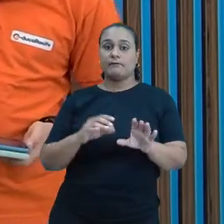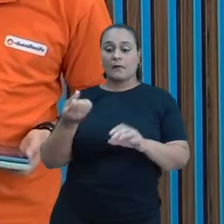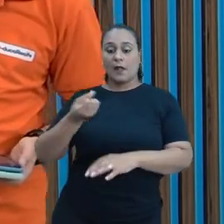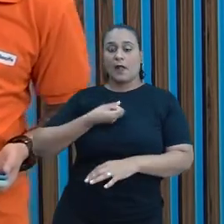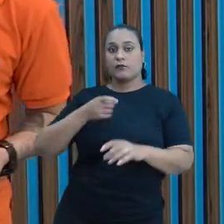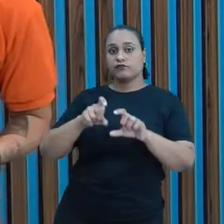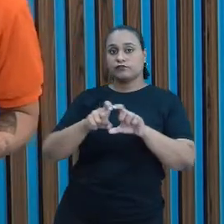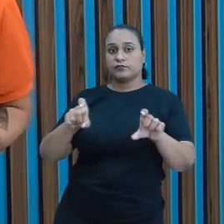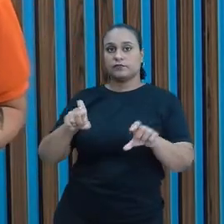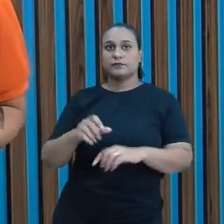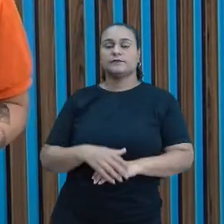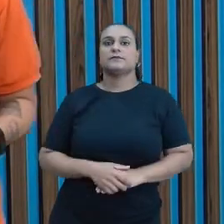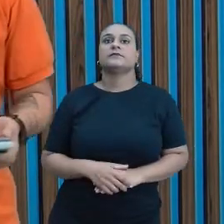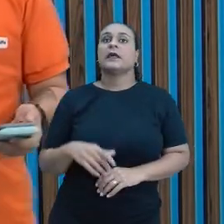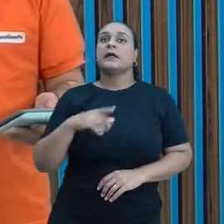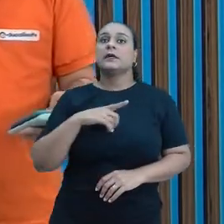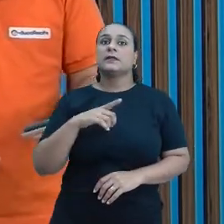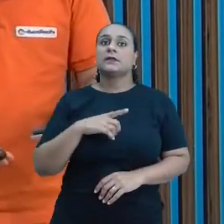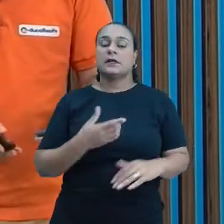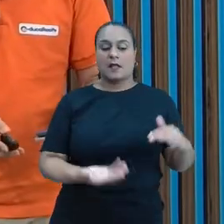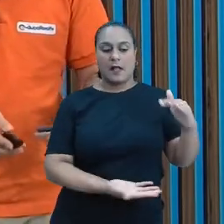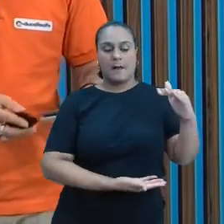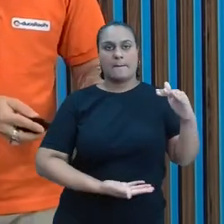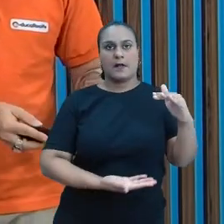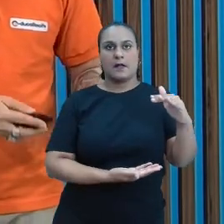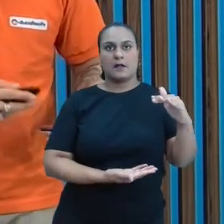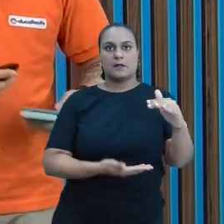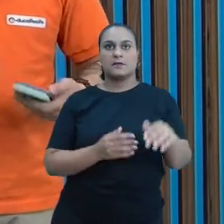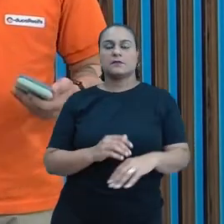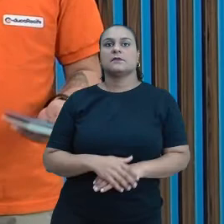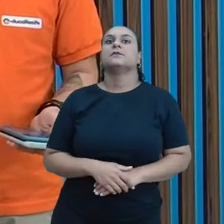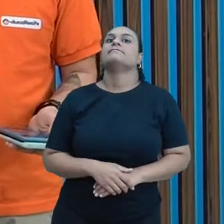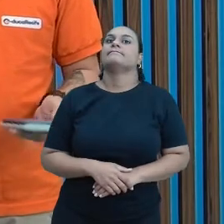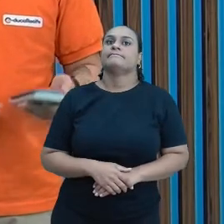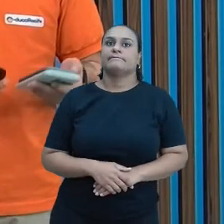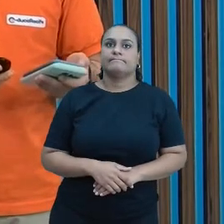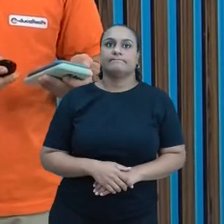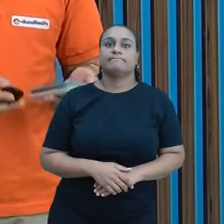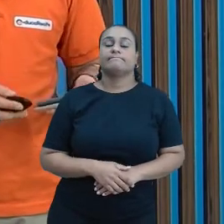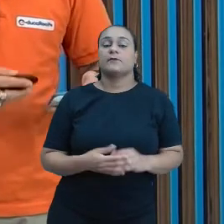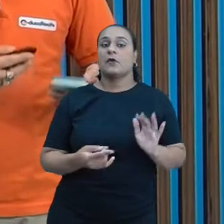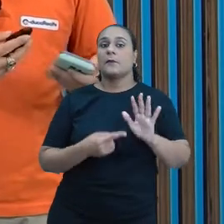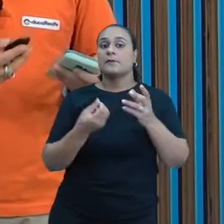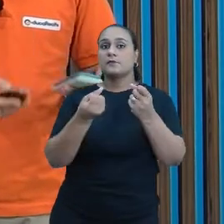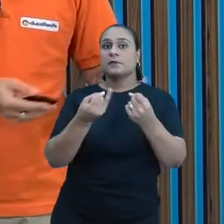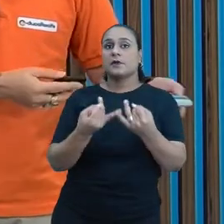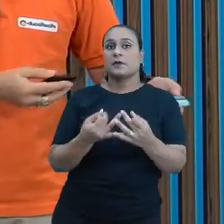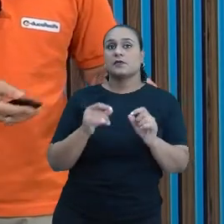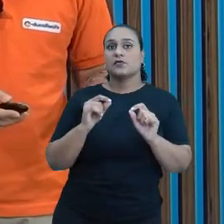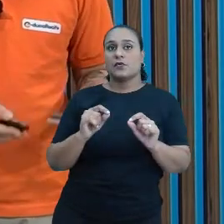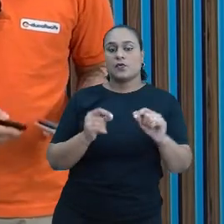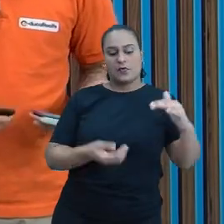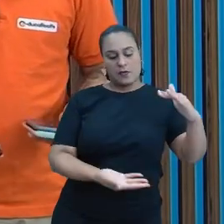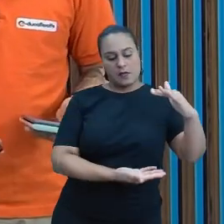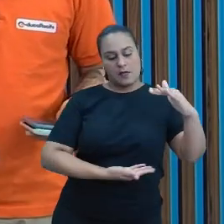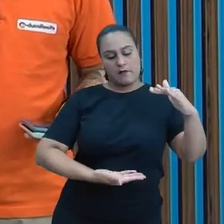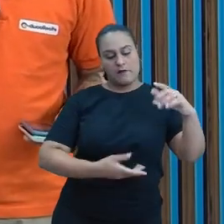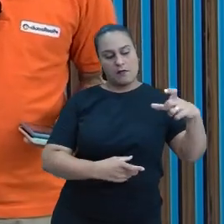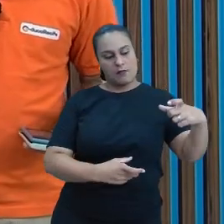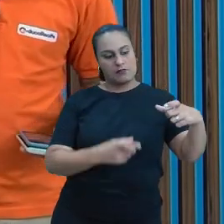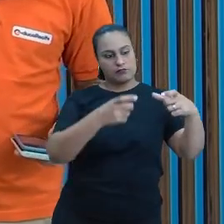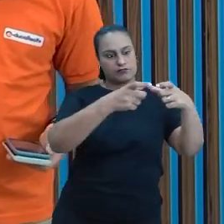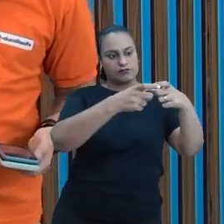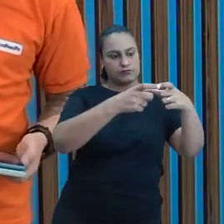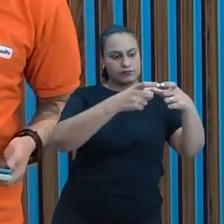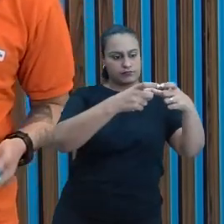Então, a gente tem, né, a base. Então, como eu disse, a distinção a partir de agora é com relação ao formato dessa base.